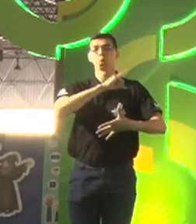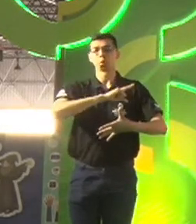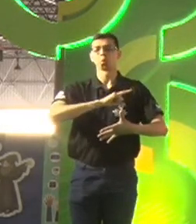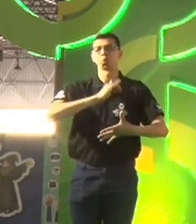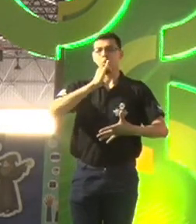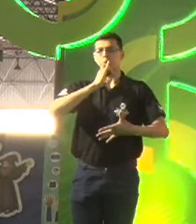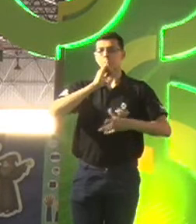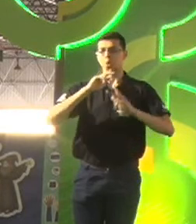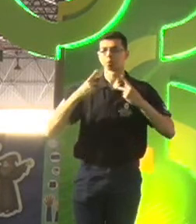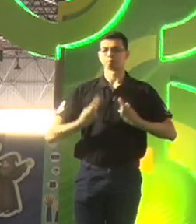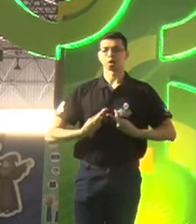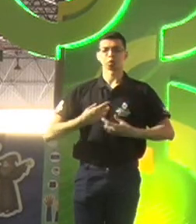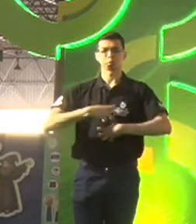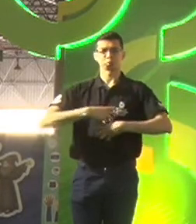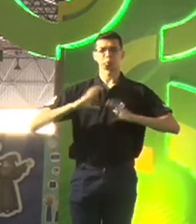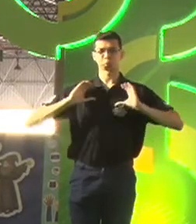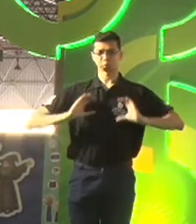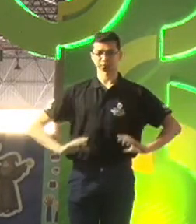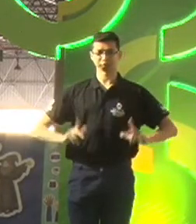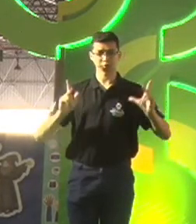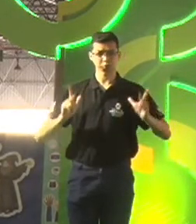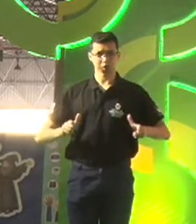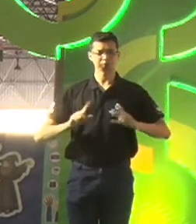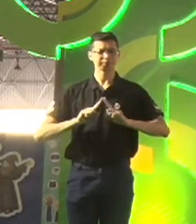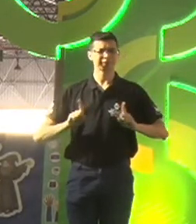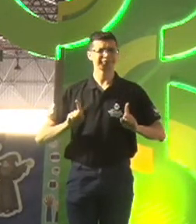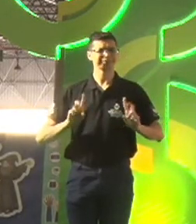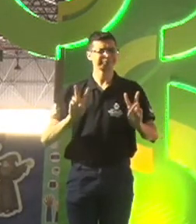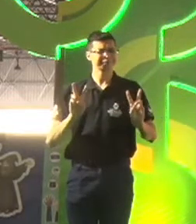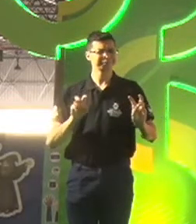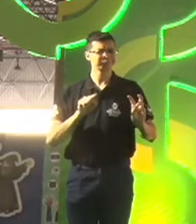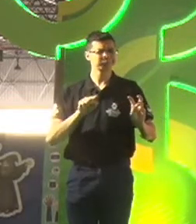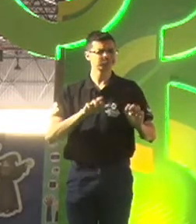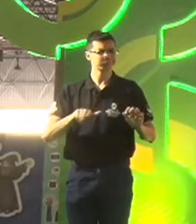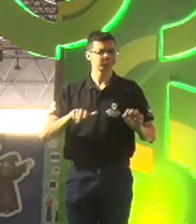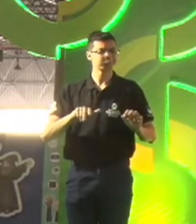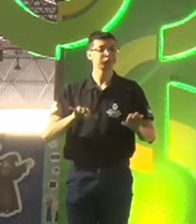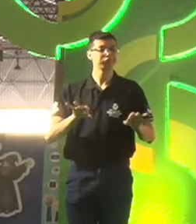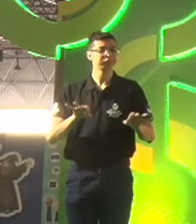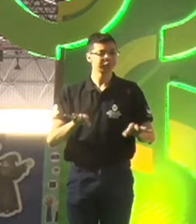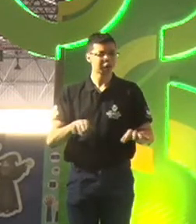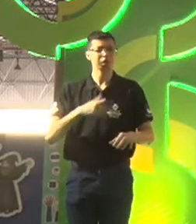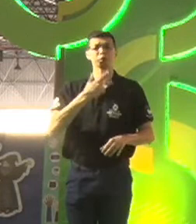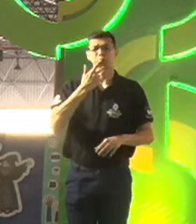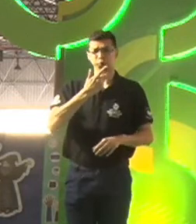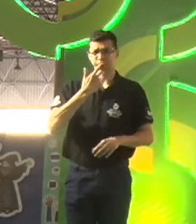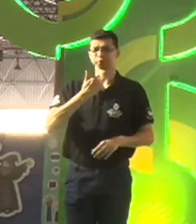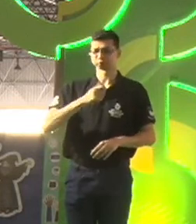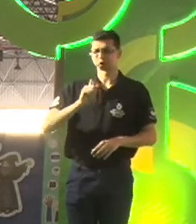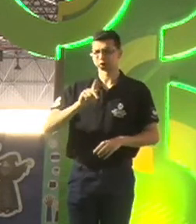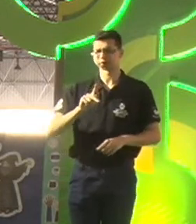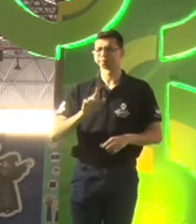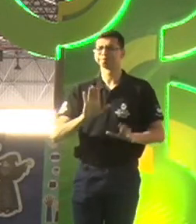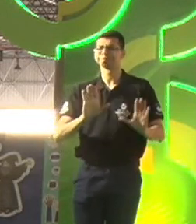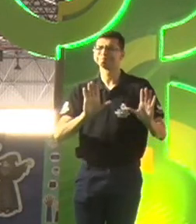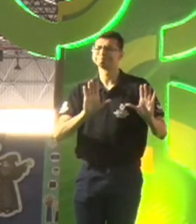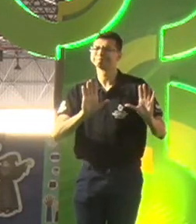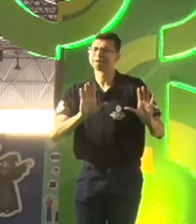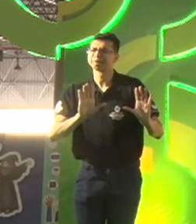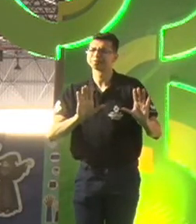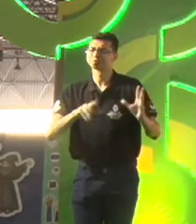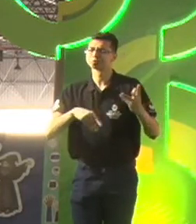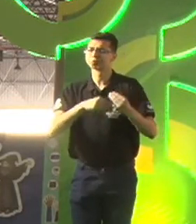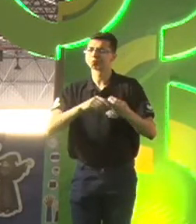comportamento de humano e não é bem esse o ponto tá correto essa afirmação de certa forma mas ele vai um pouco mais além Na verdade